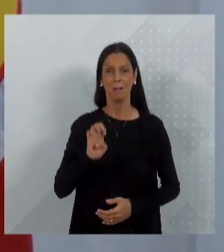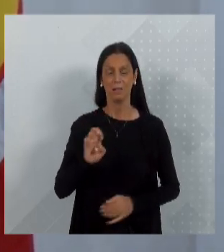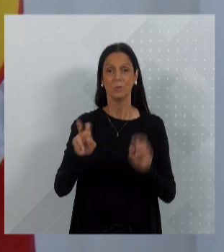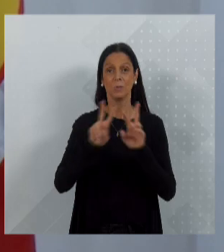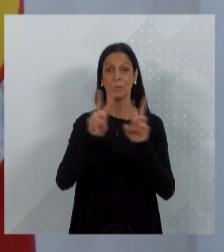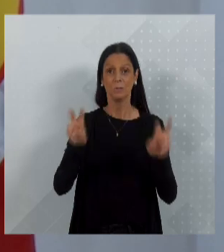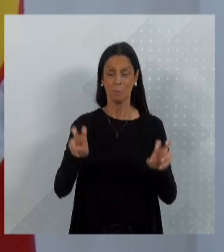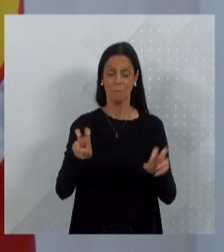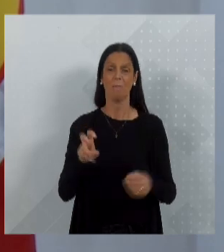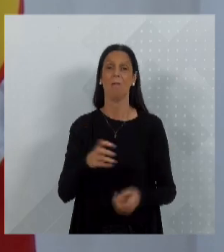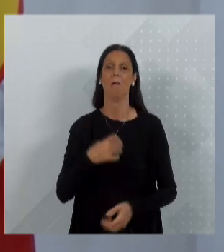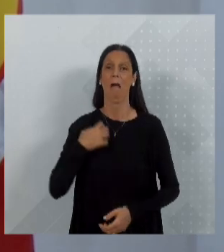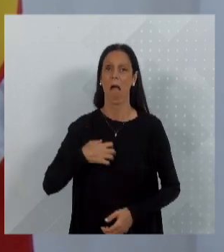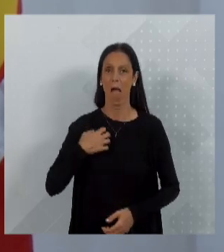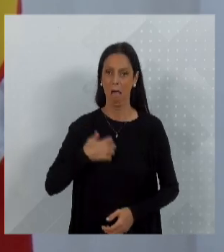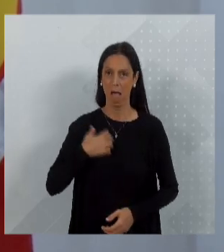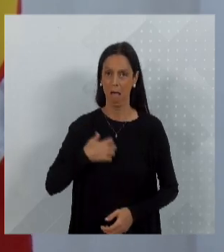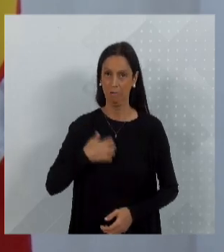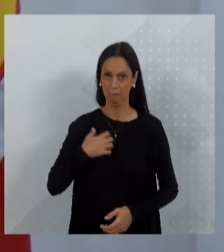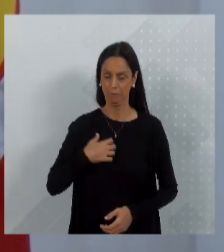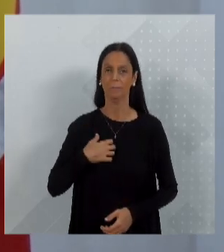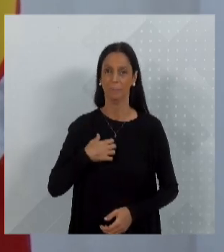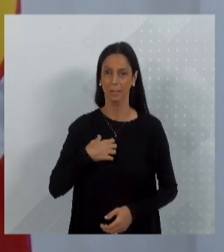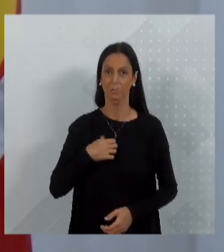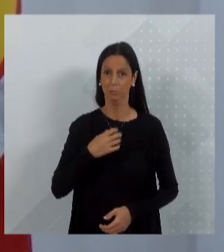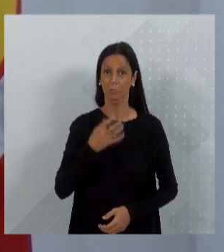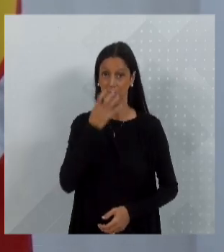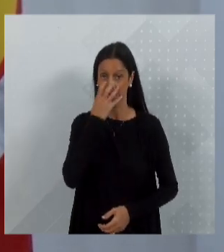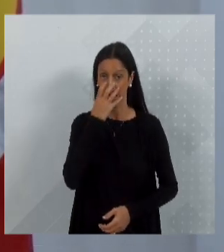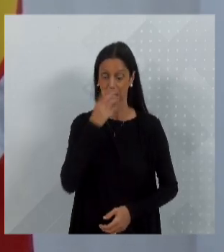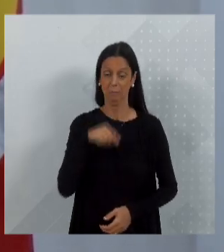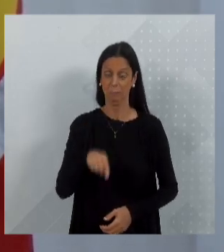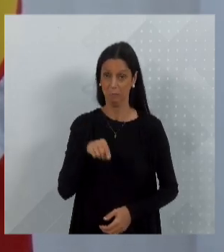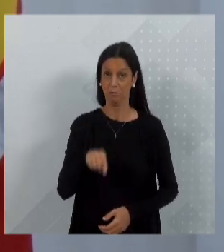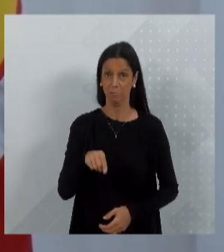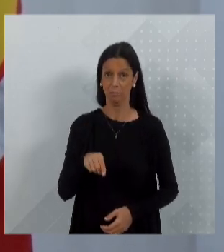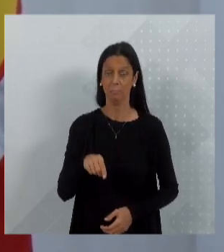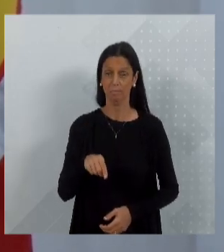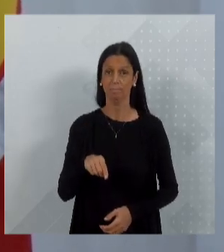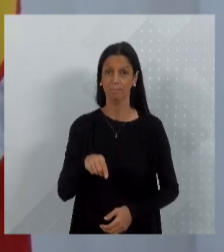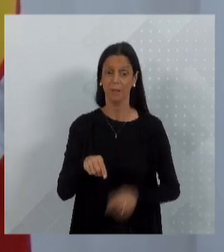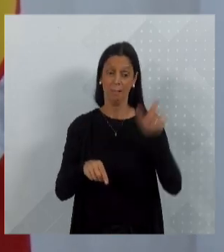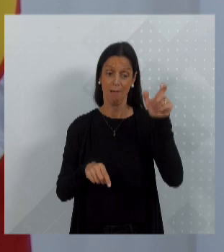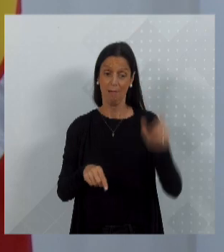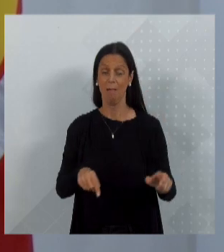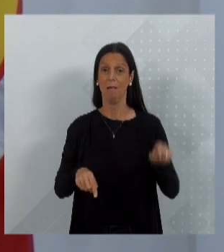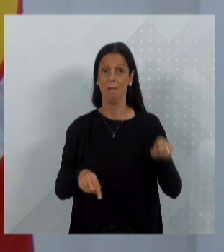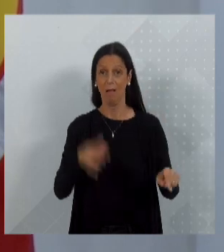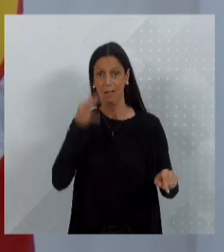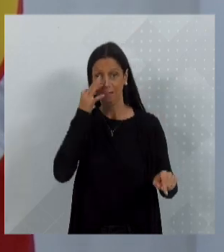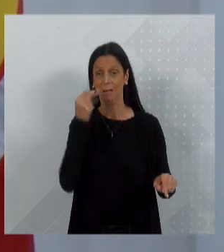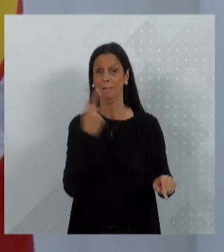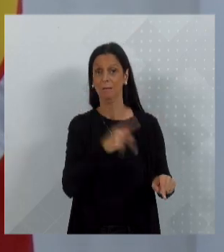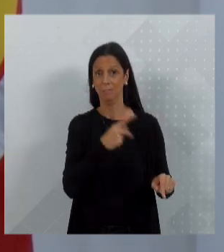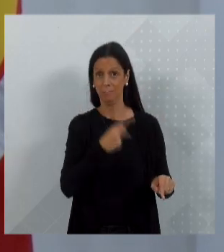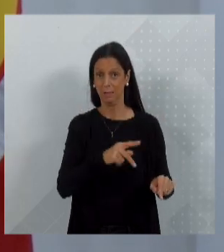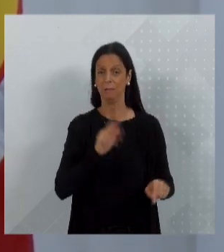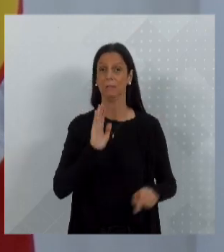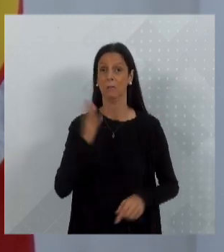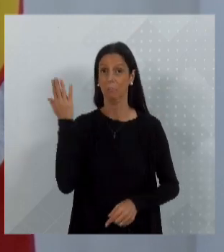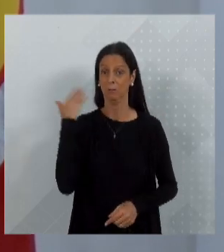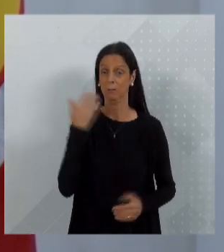gente alegou aqui e, de fato, entendendo a realidade das protetoras, elas foram notificadas sem